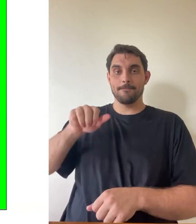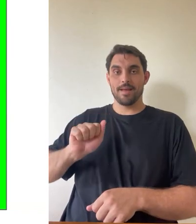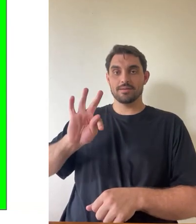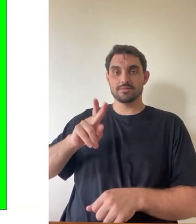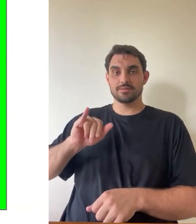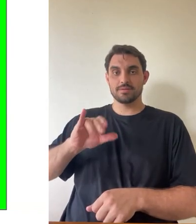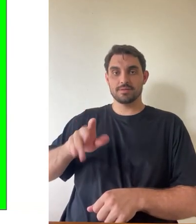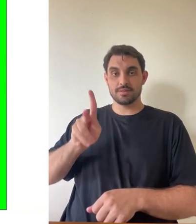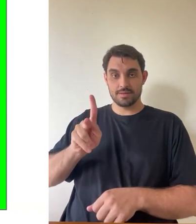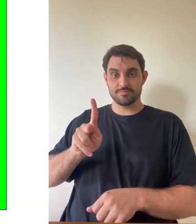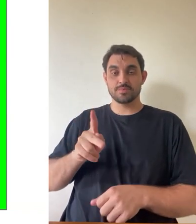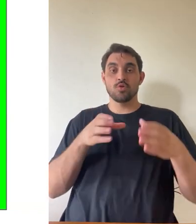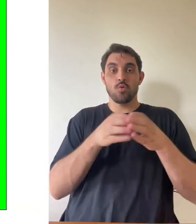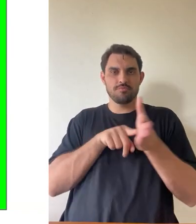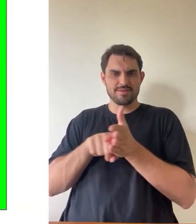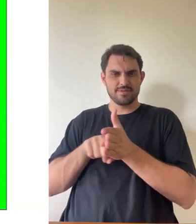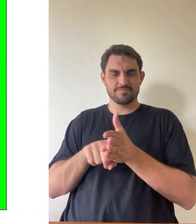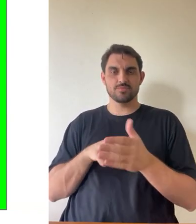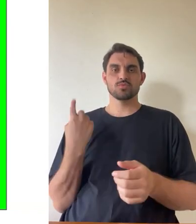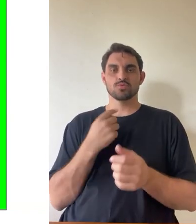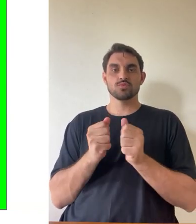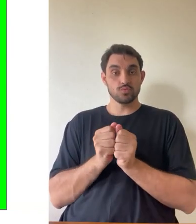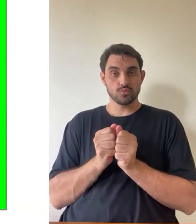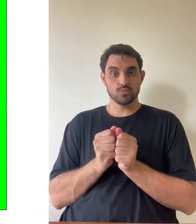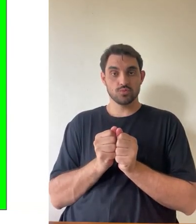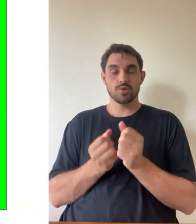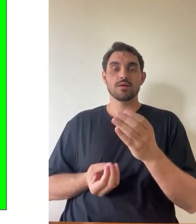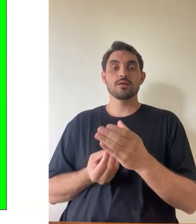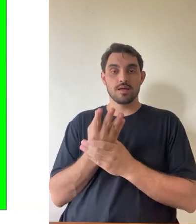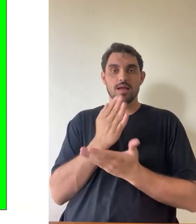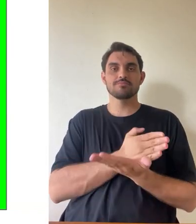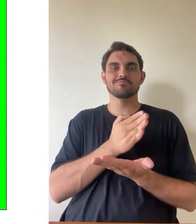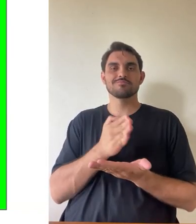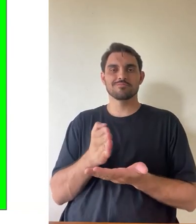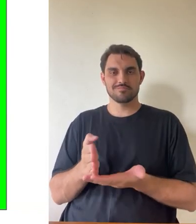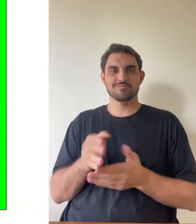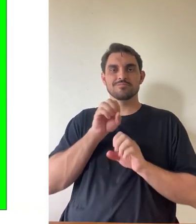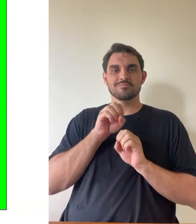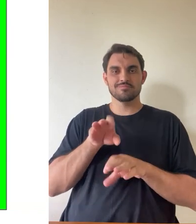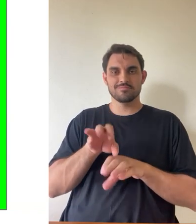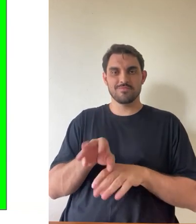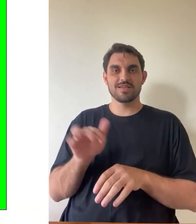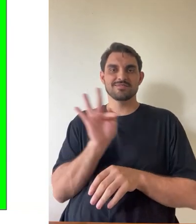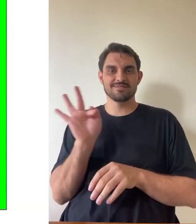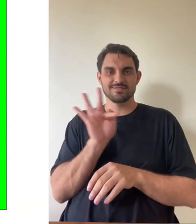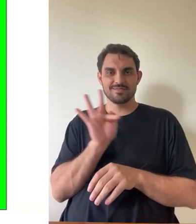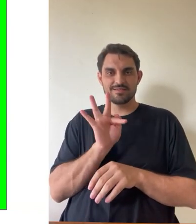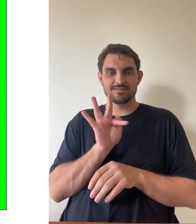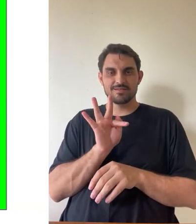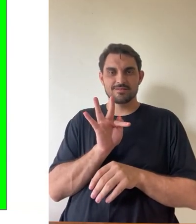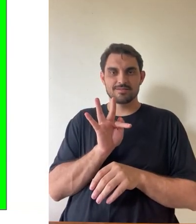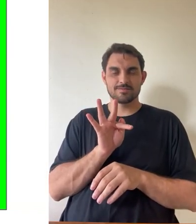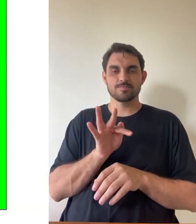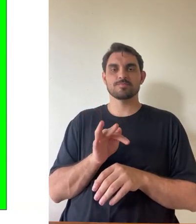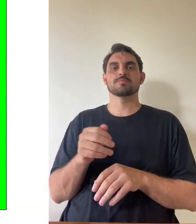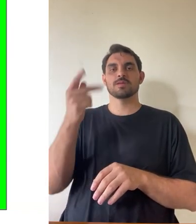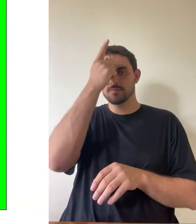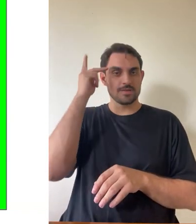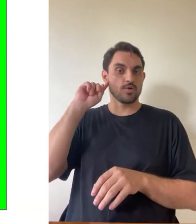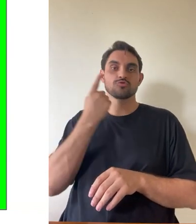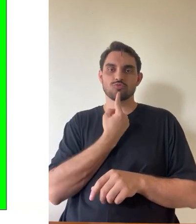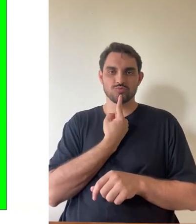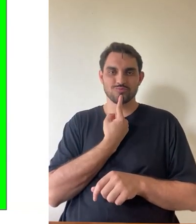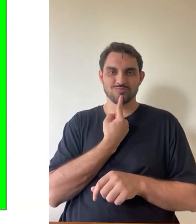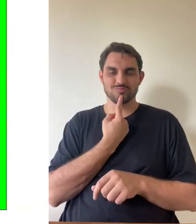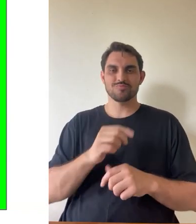Patrick, que é aluno de iniciação científica, nós vamos montar uma série de aulas de ensino de Física para